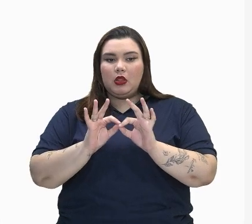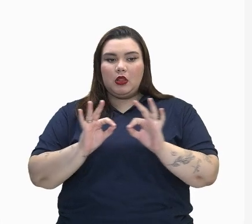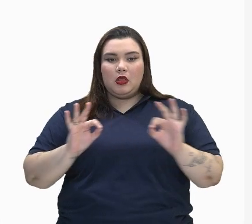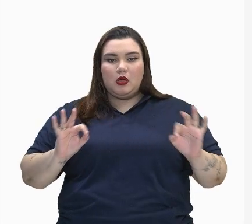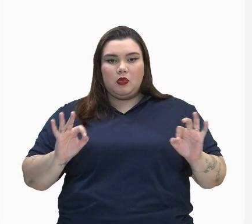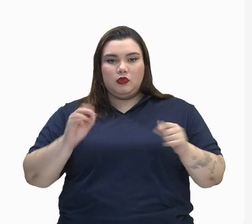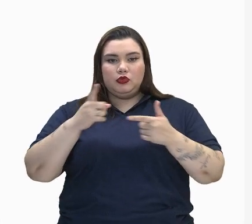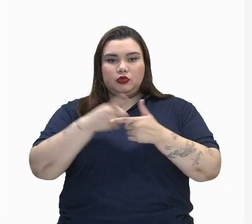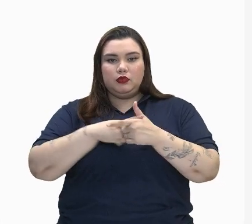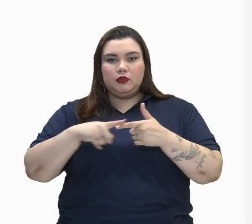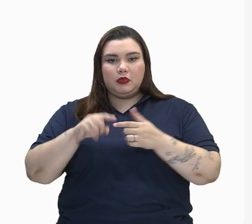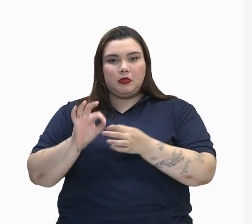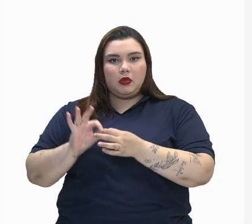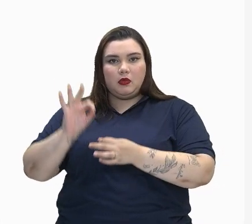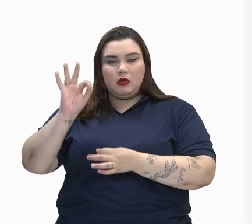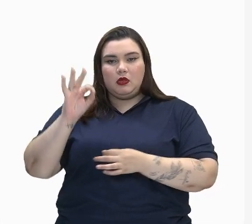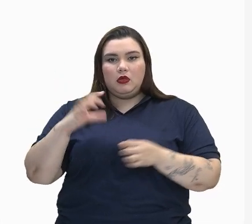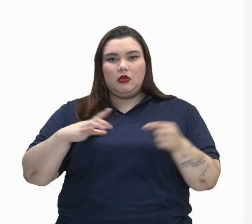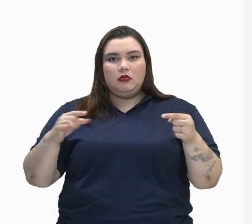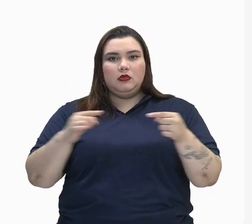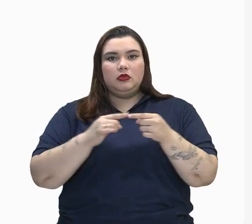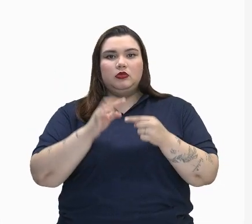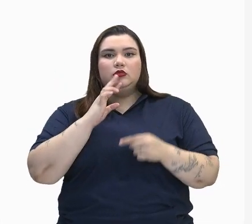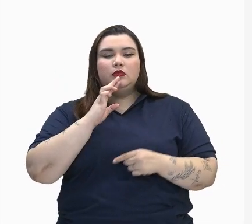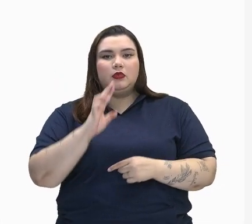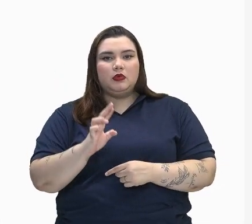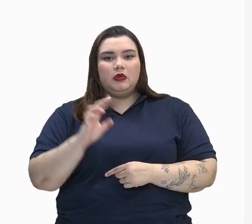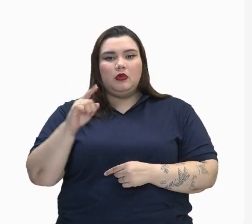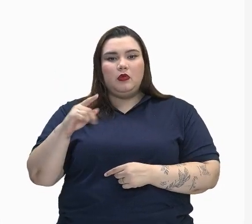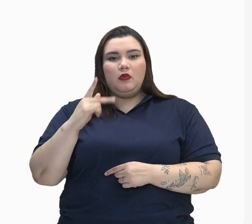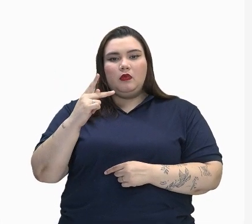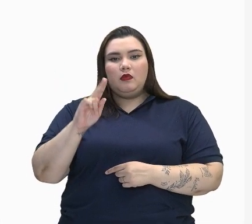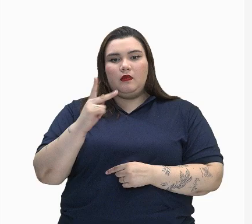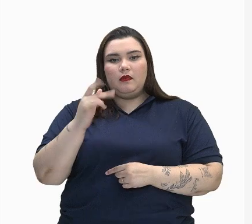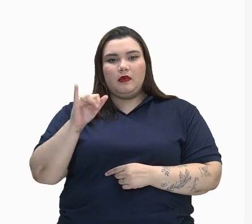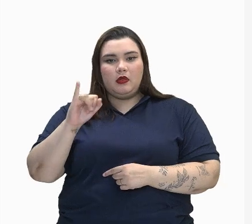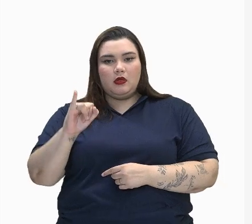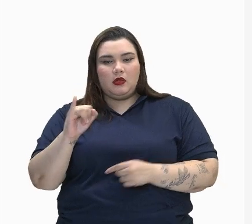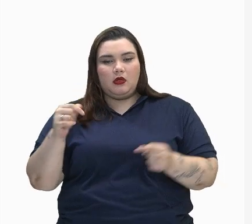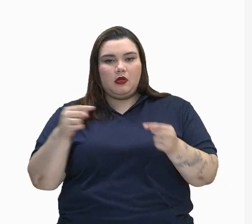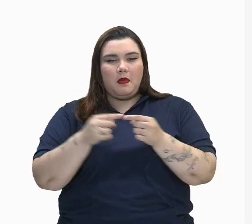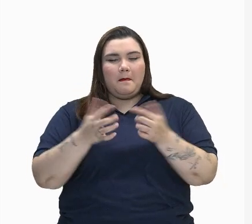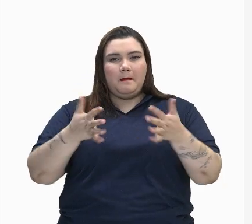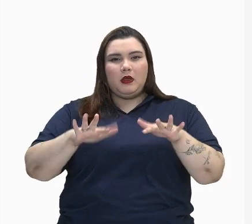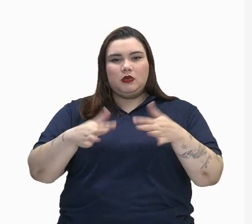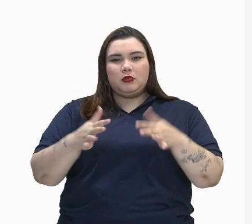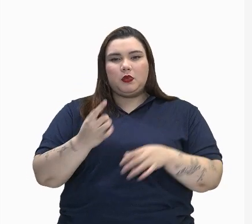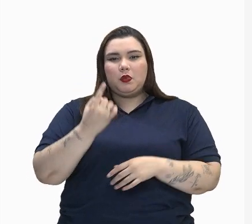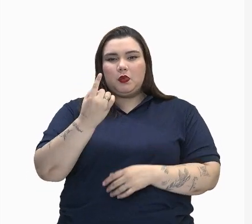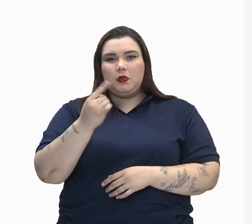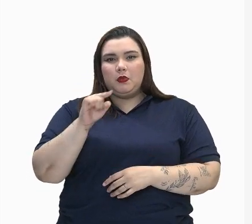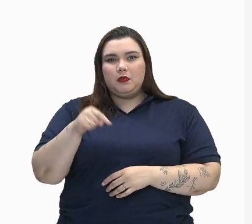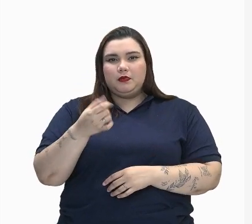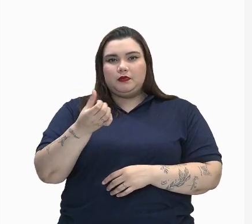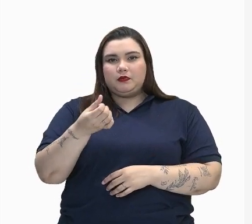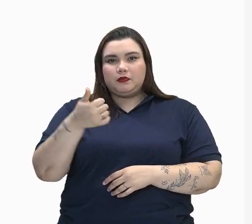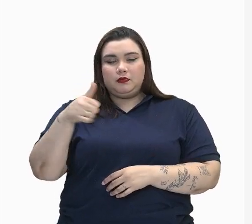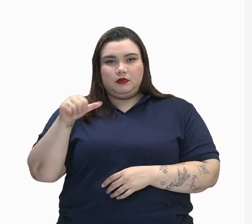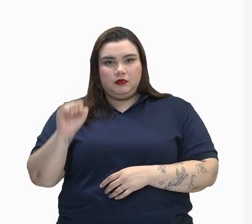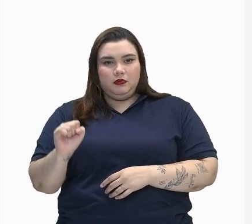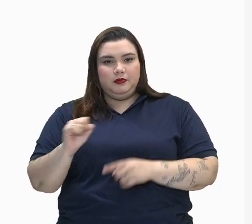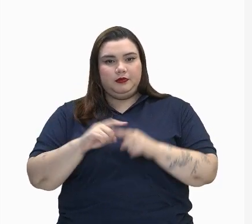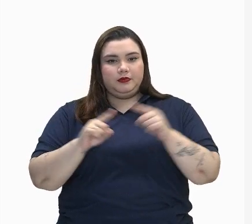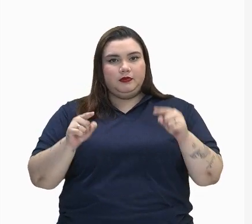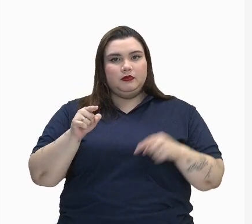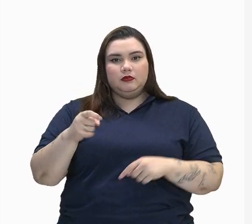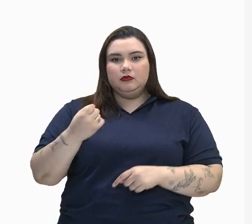a gente vai obter esse número de ouro, o famoso φ, que é aproximadamente 1,618. Mas esse